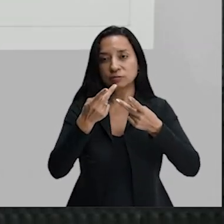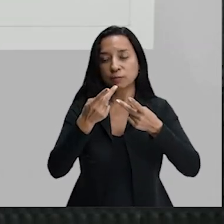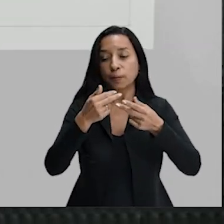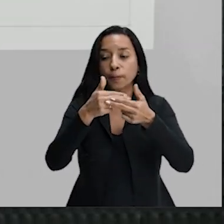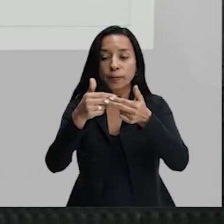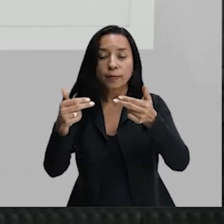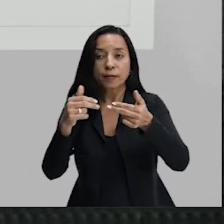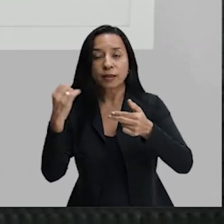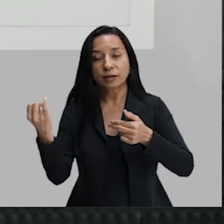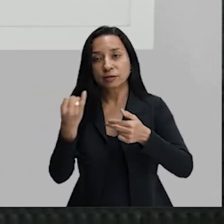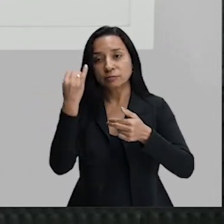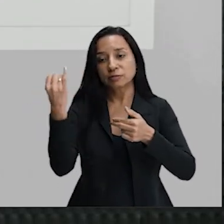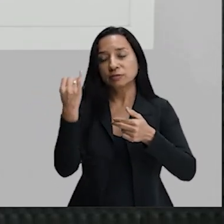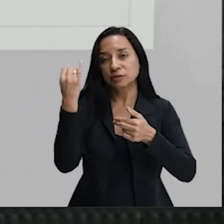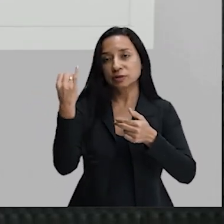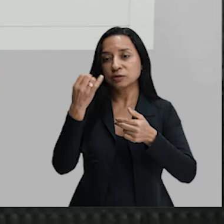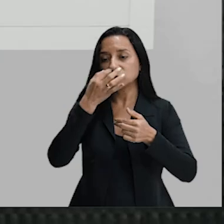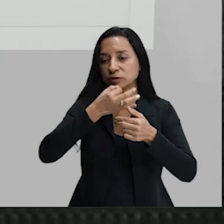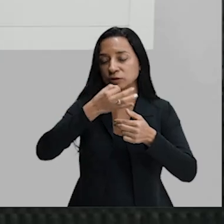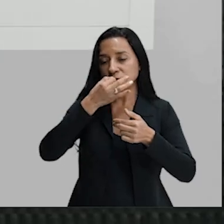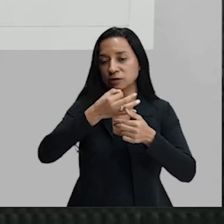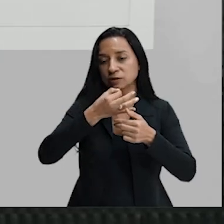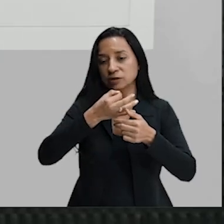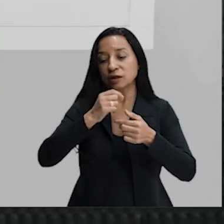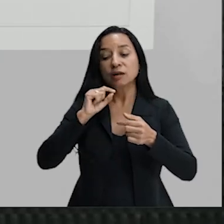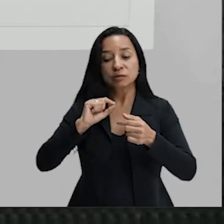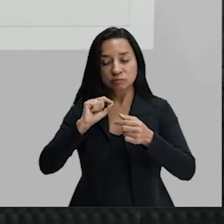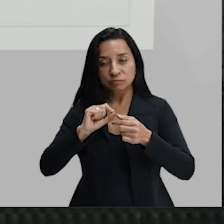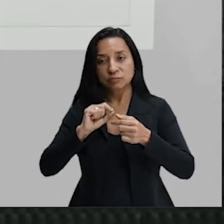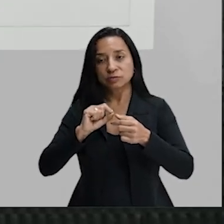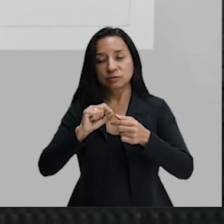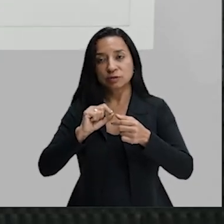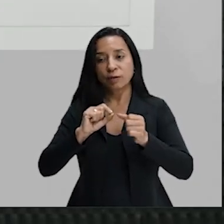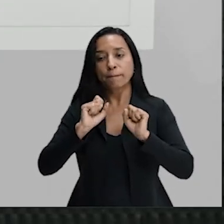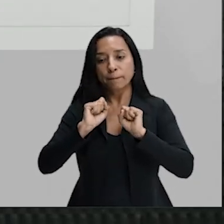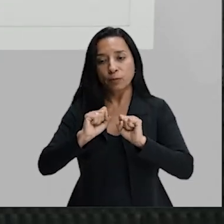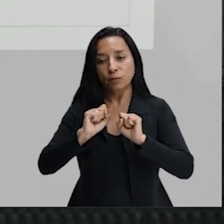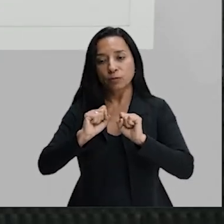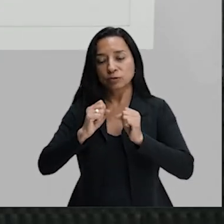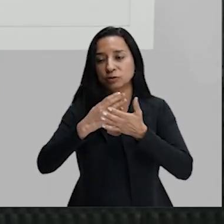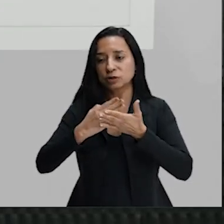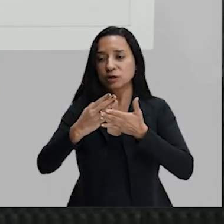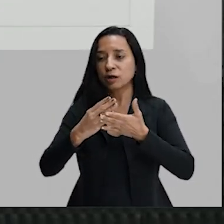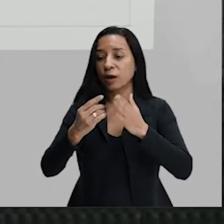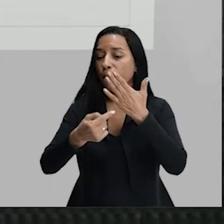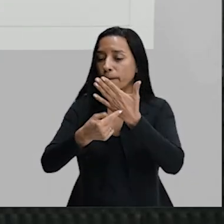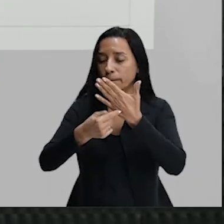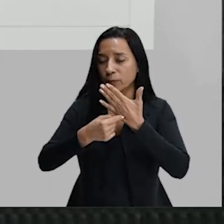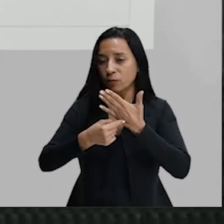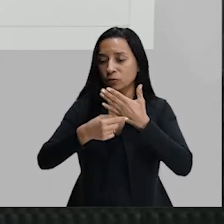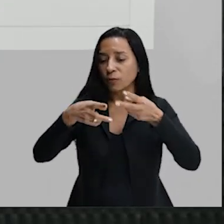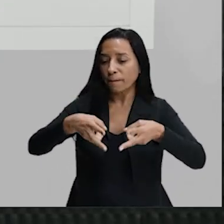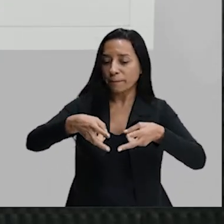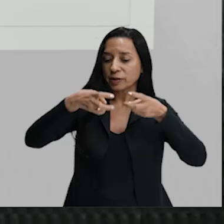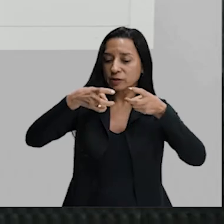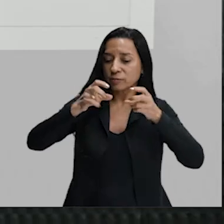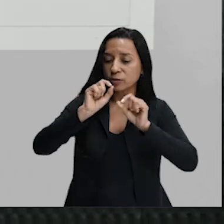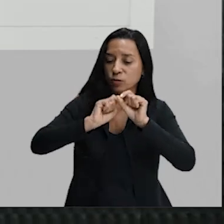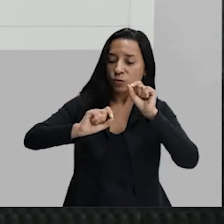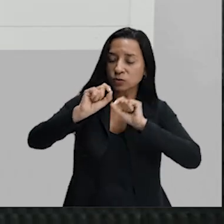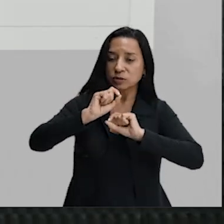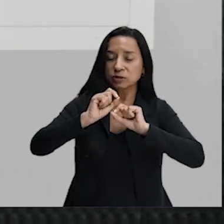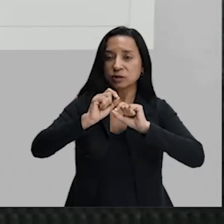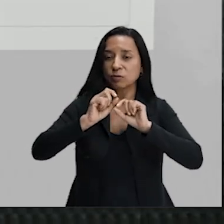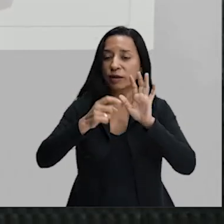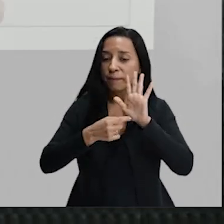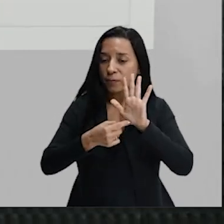é que ela é que permite você perceber aquilo que não é dito no texto, na fala, ou